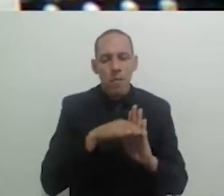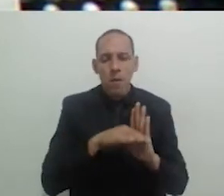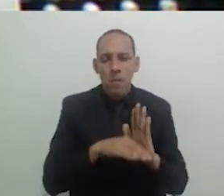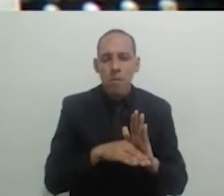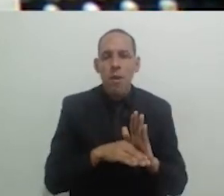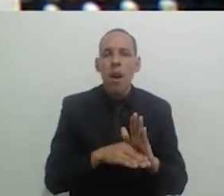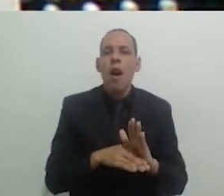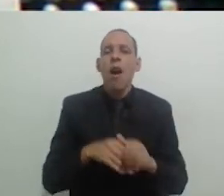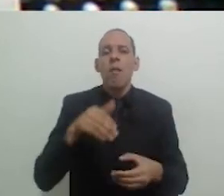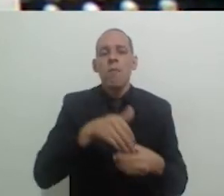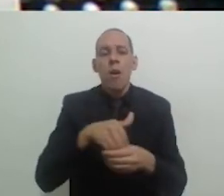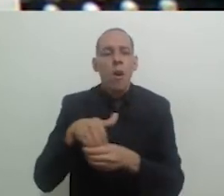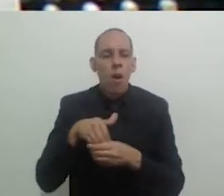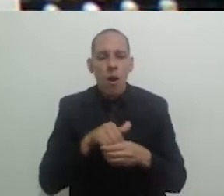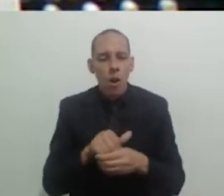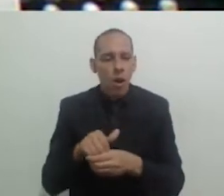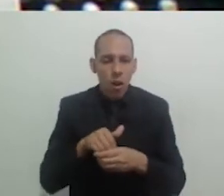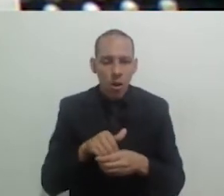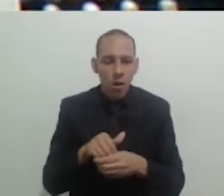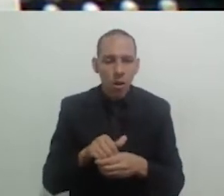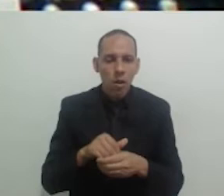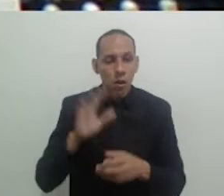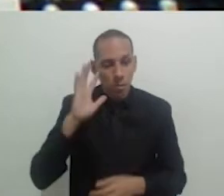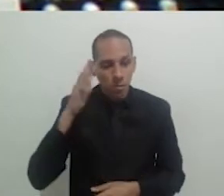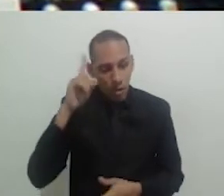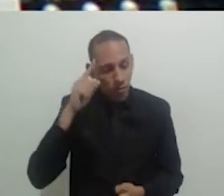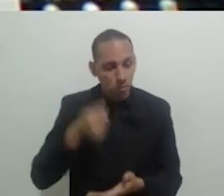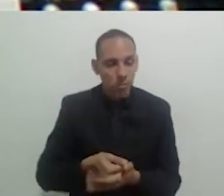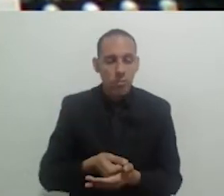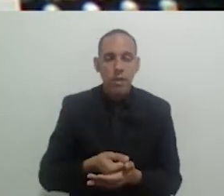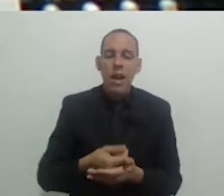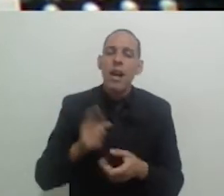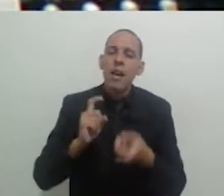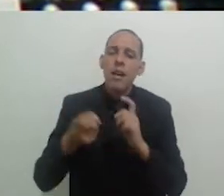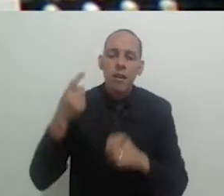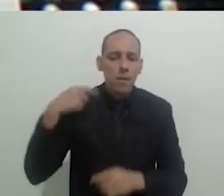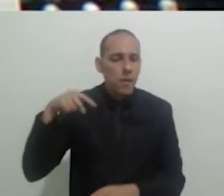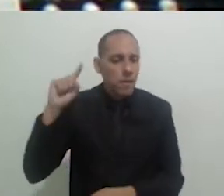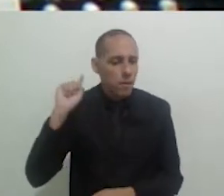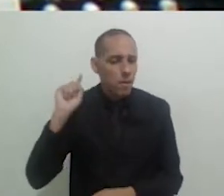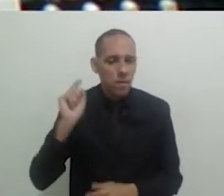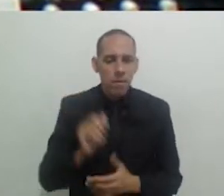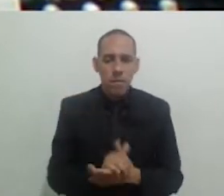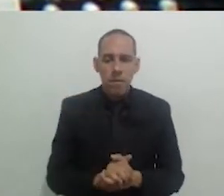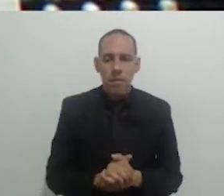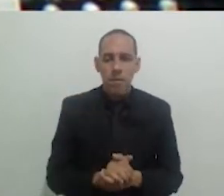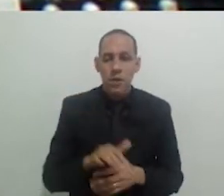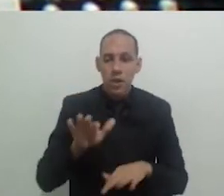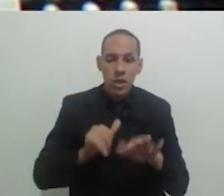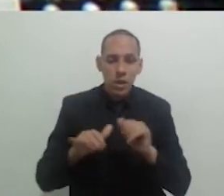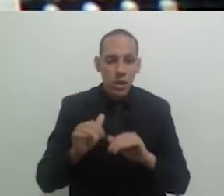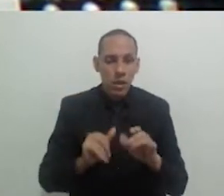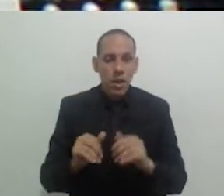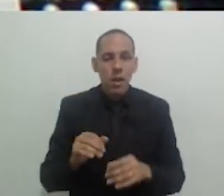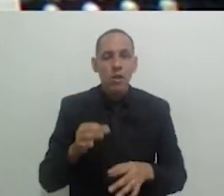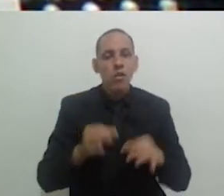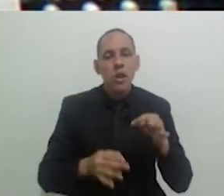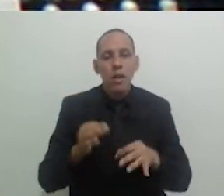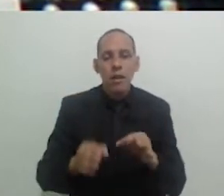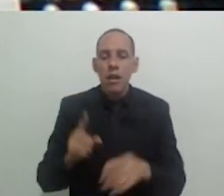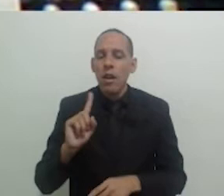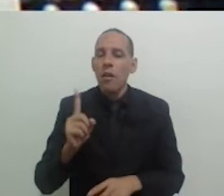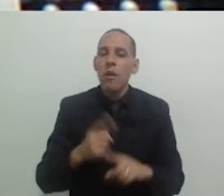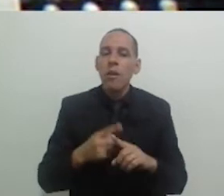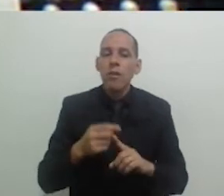Cláudio Santos. Na sessão passada, ele não foi chamado a julgamento porque o desembargador Mauri estava